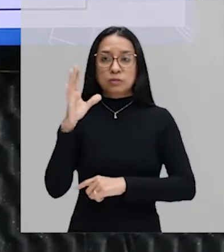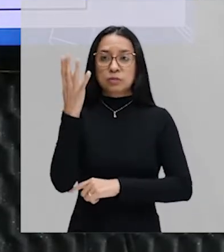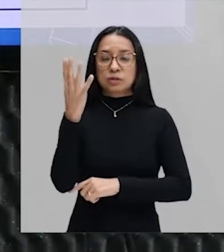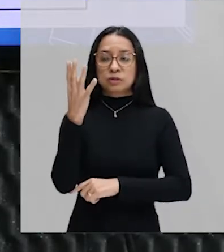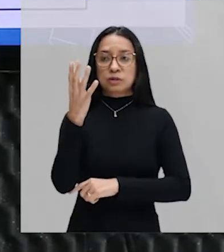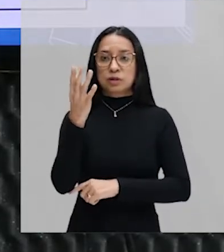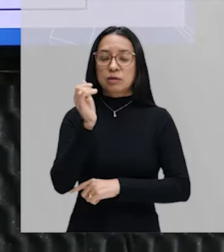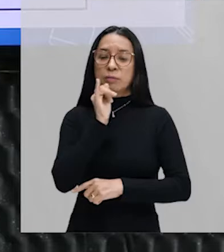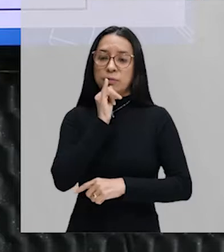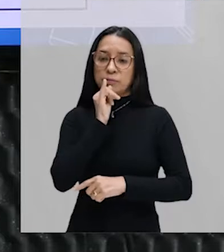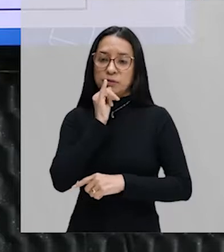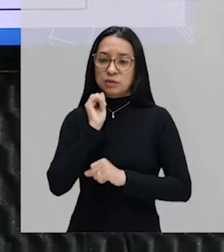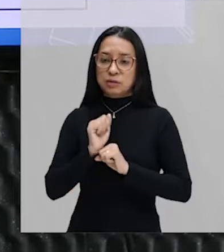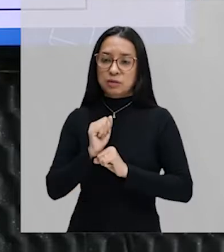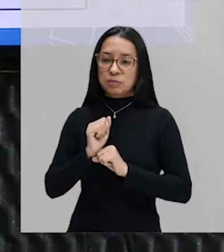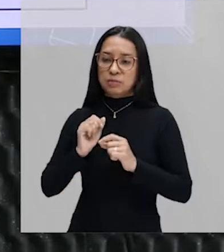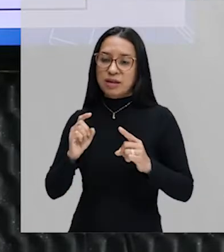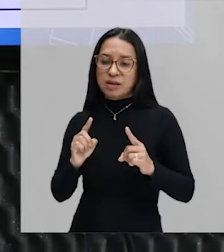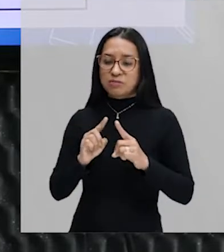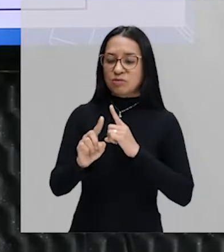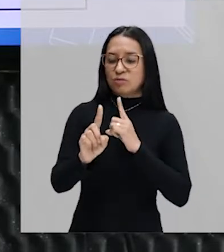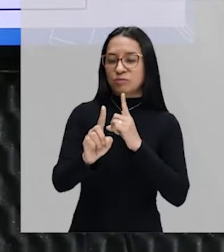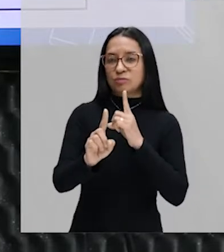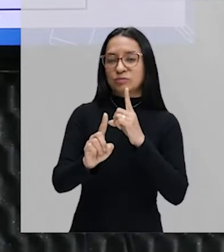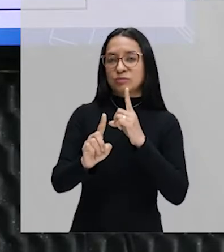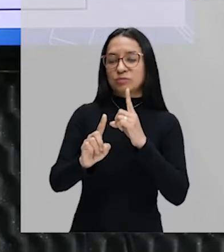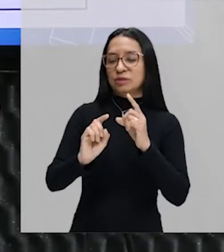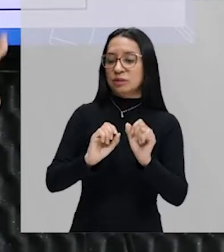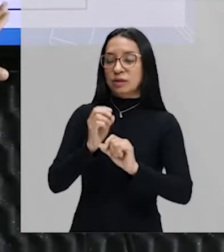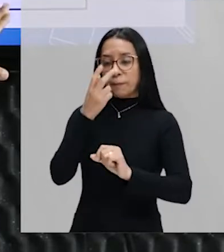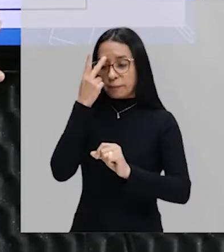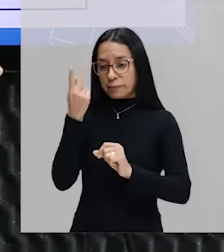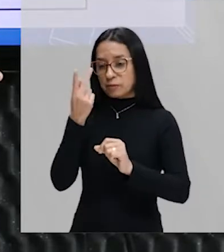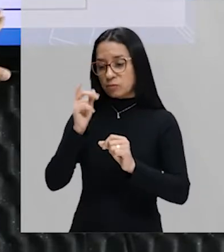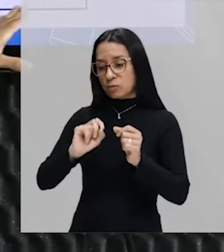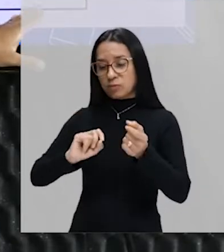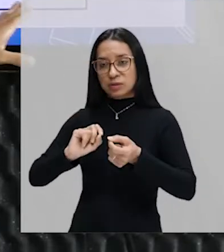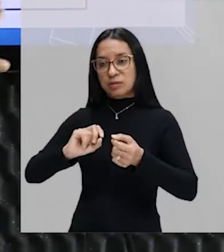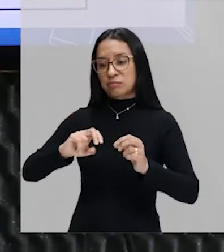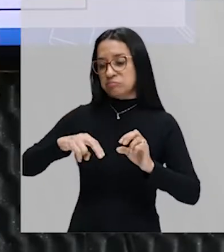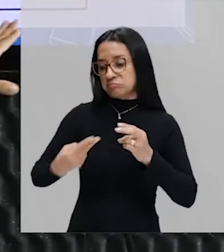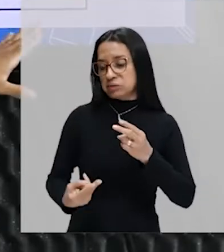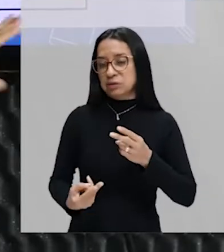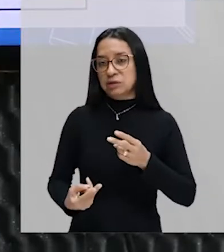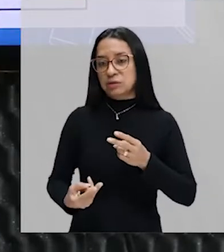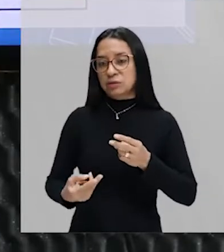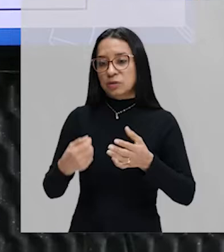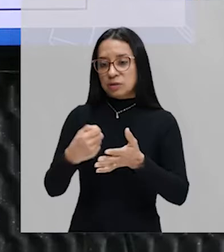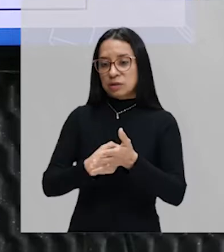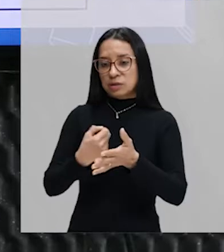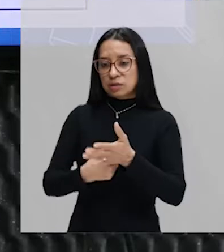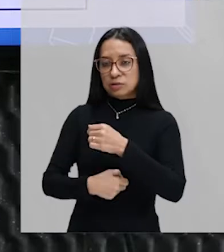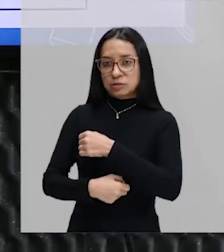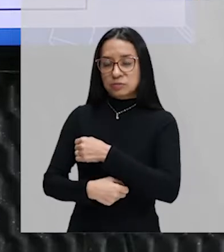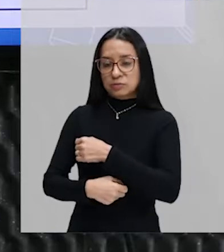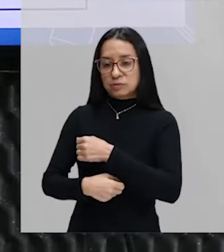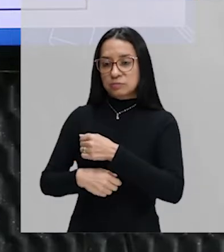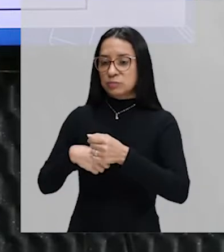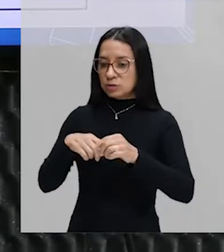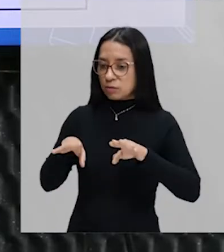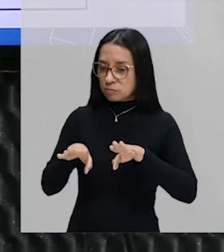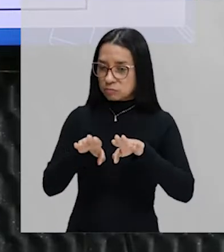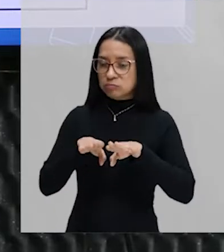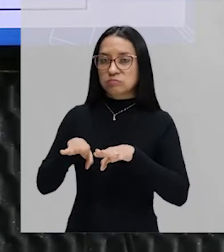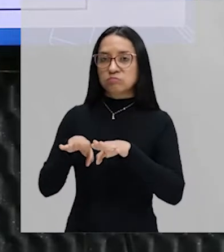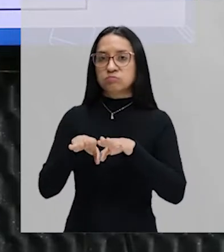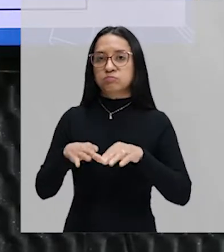Geralmente acontece muitos encontrões ali, hora ou outra eles estão caindo, mesmo com essa tentativa aqui de dar uma maior estabilidade.